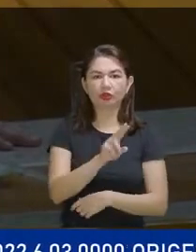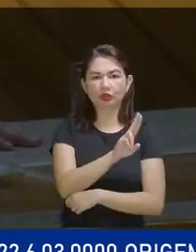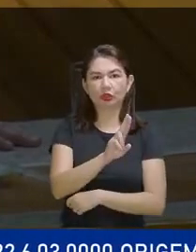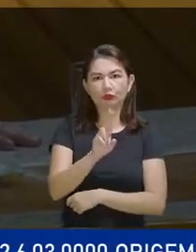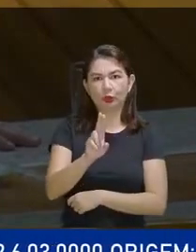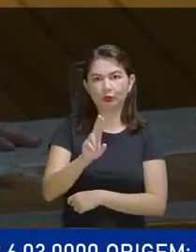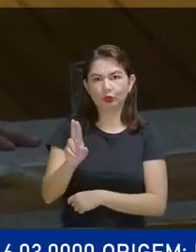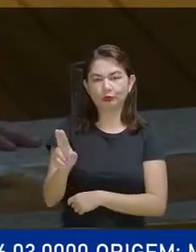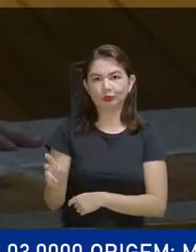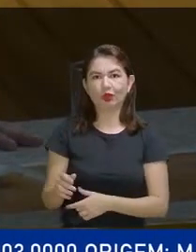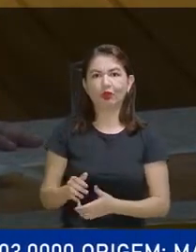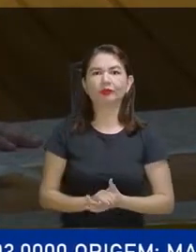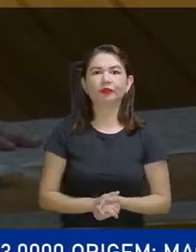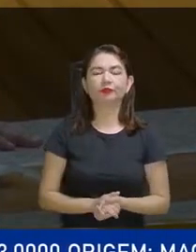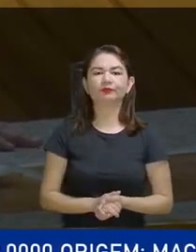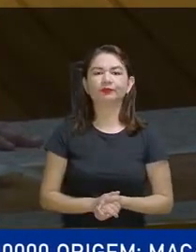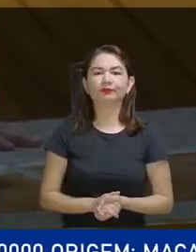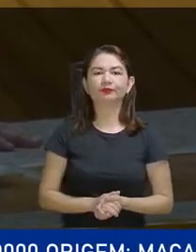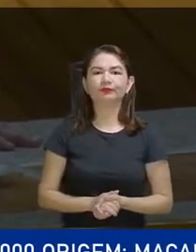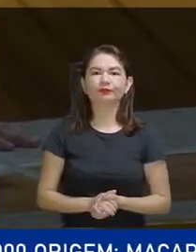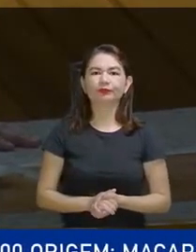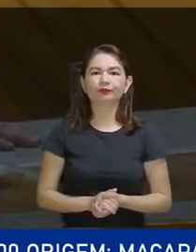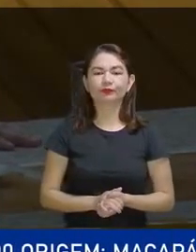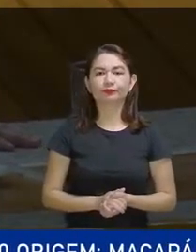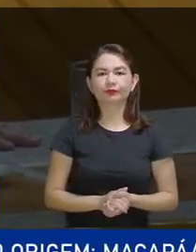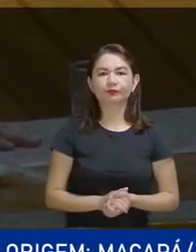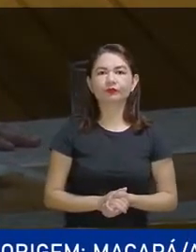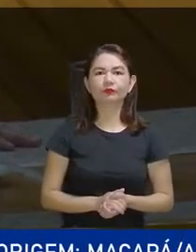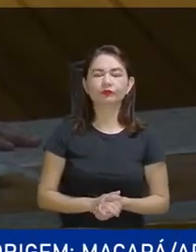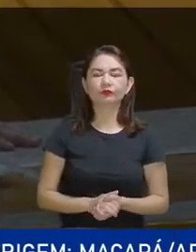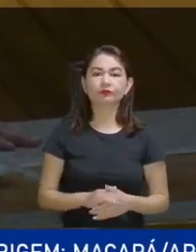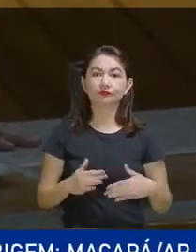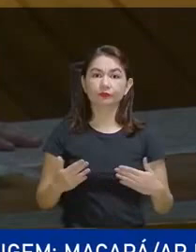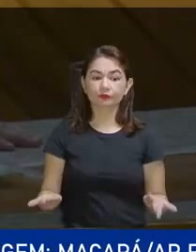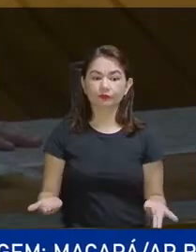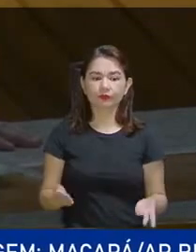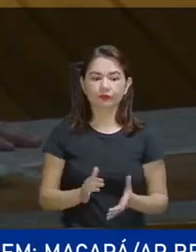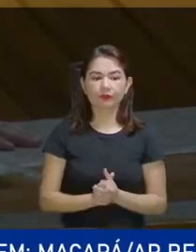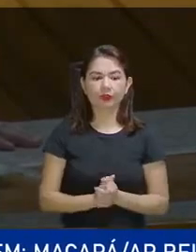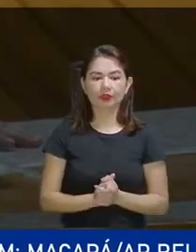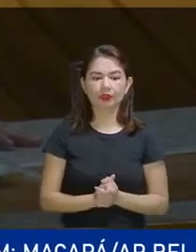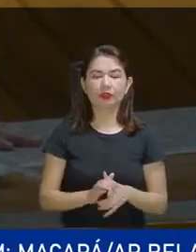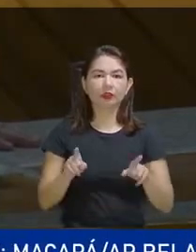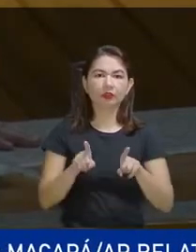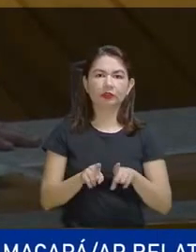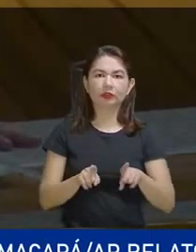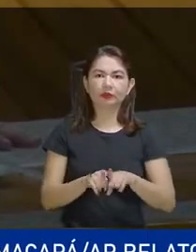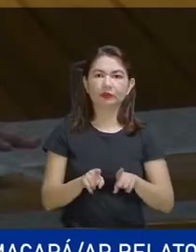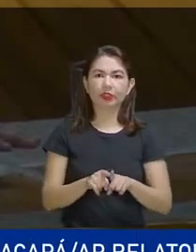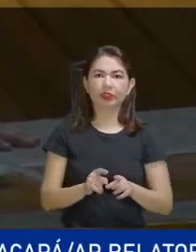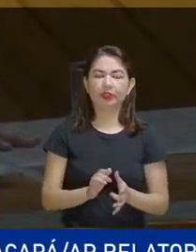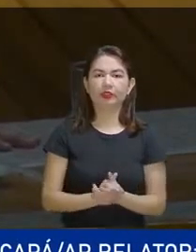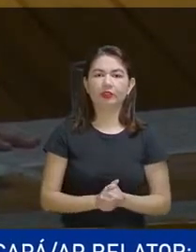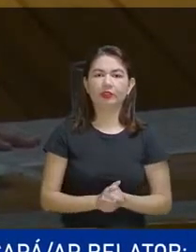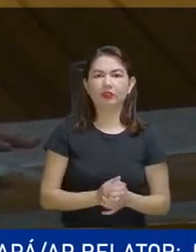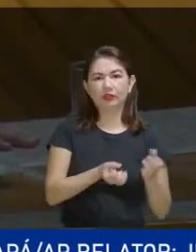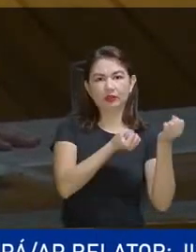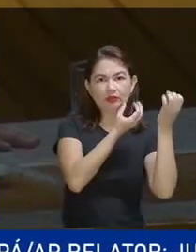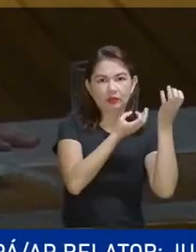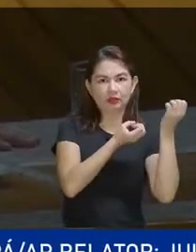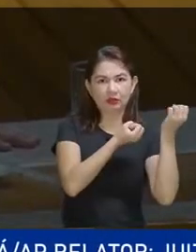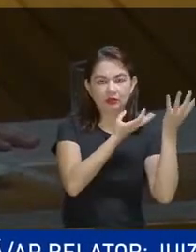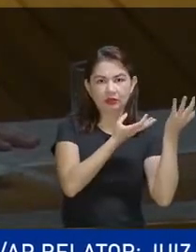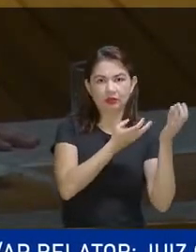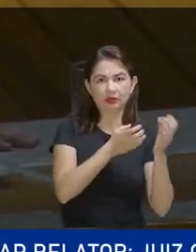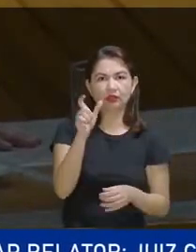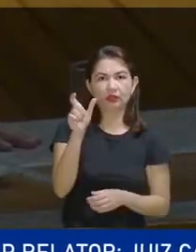citadas, direta ou indiretamente, a partir do contraponto que foi feito entre as declarações